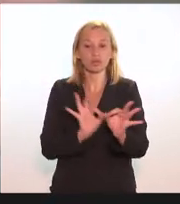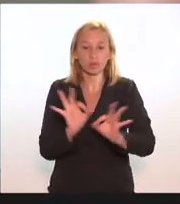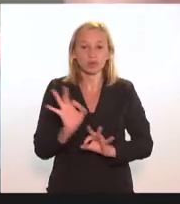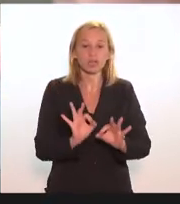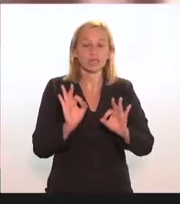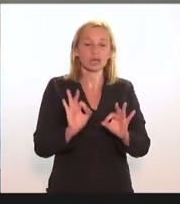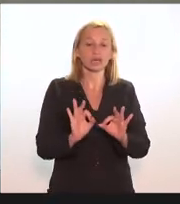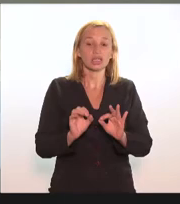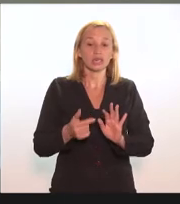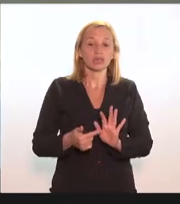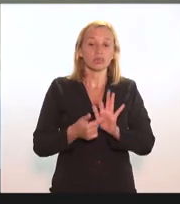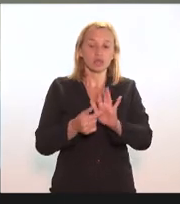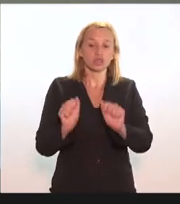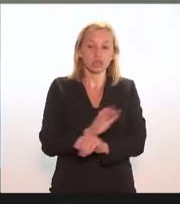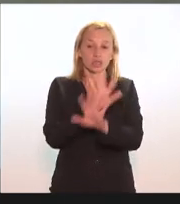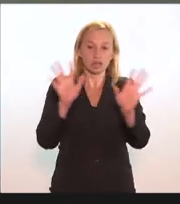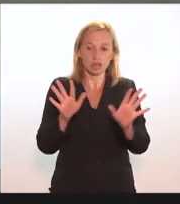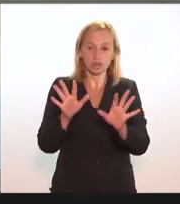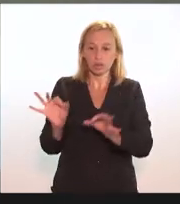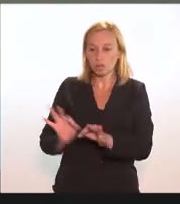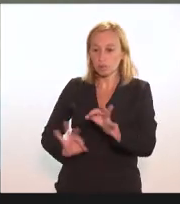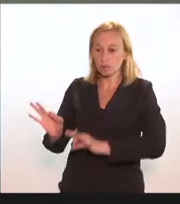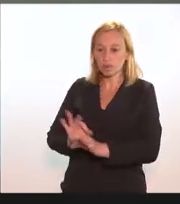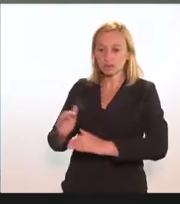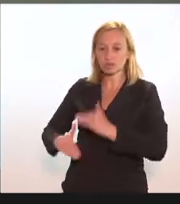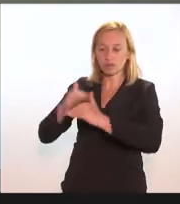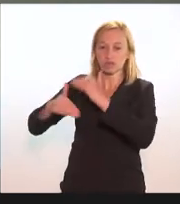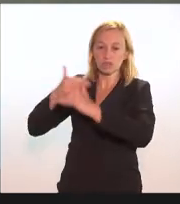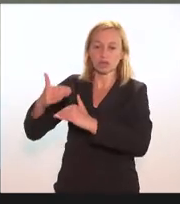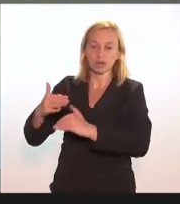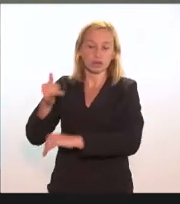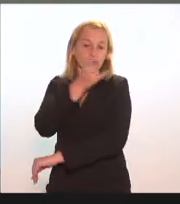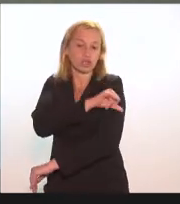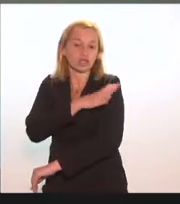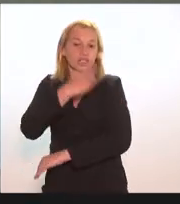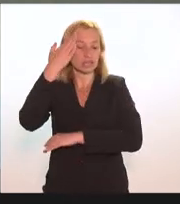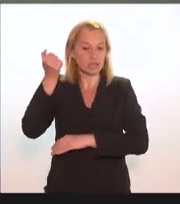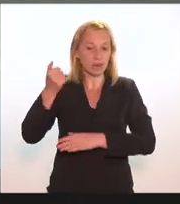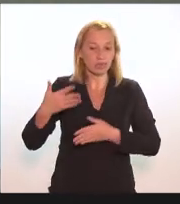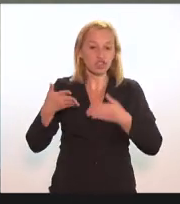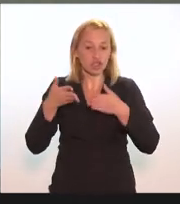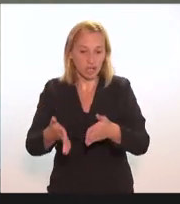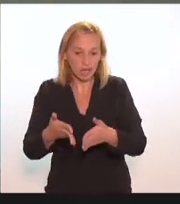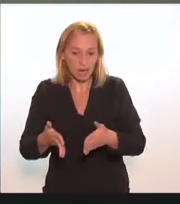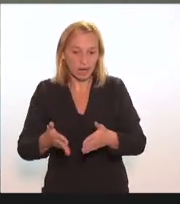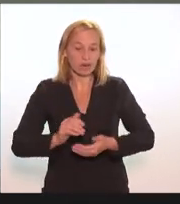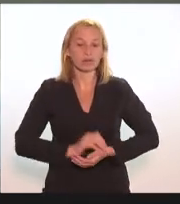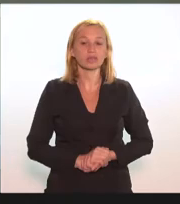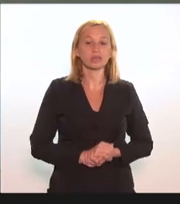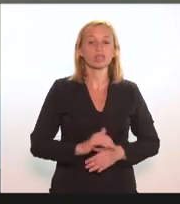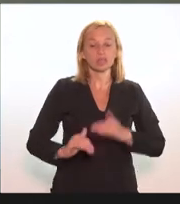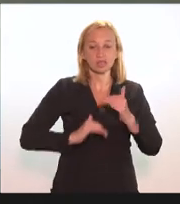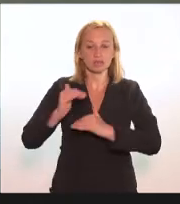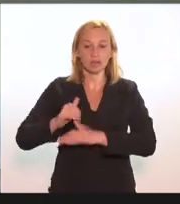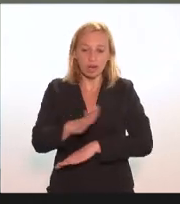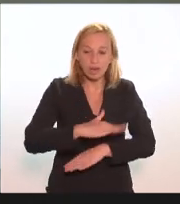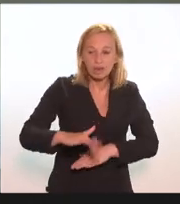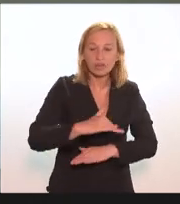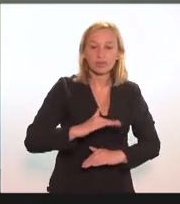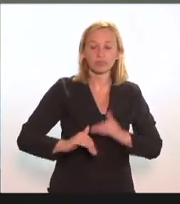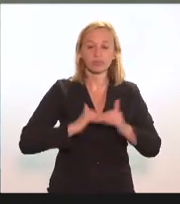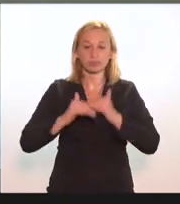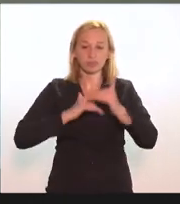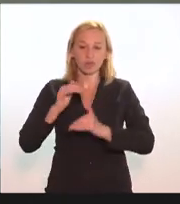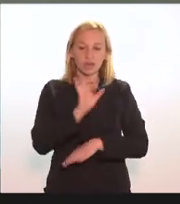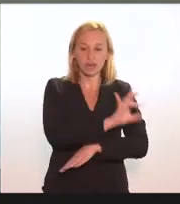aliando transparência com um plano de desenvolvimento onde o Rio de Janeiro sabe onde ele quer chegar, sabe os setores que ele quer desenvolver, as regiões que ele quer desenvolver